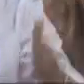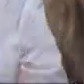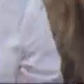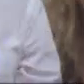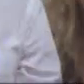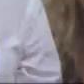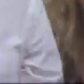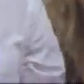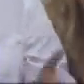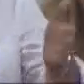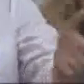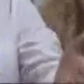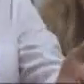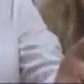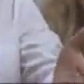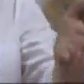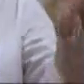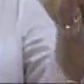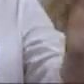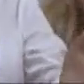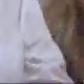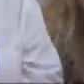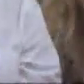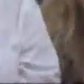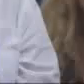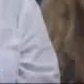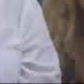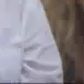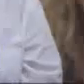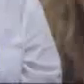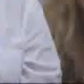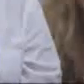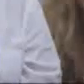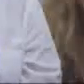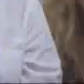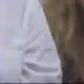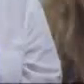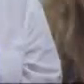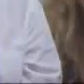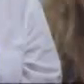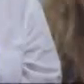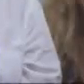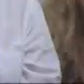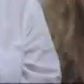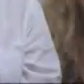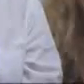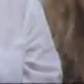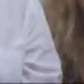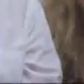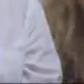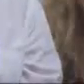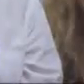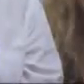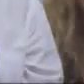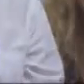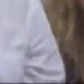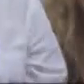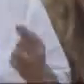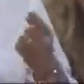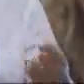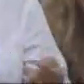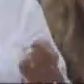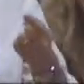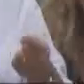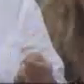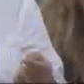da passagem dos fios da Electro, a Electro é responsável para fazer a manutenção. Não só a manutenção, como o corte também desse